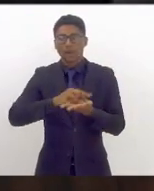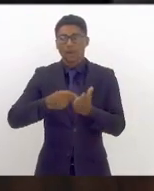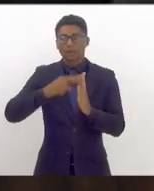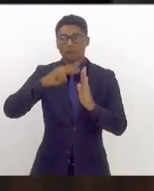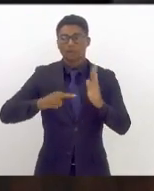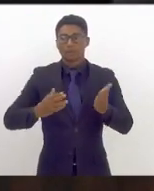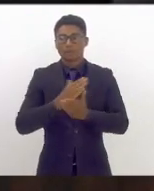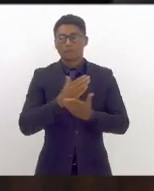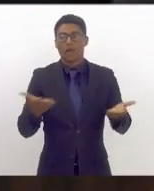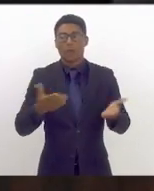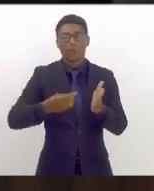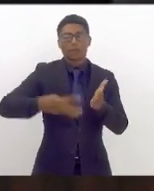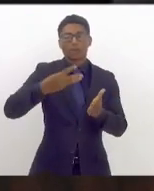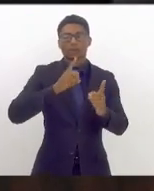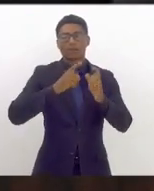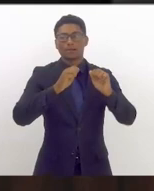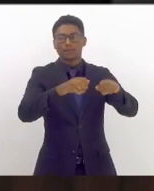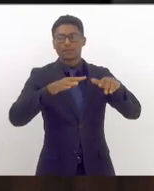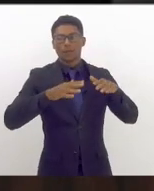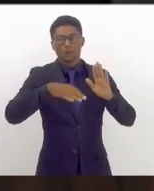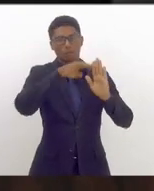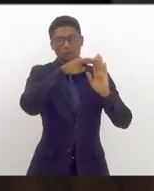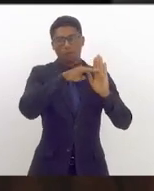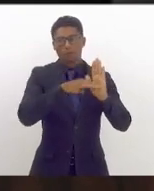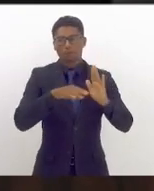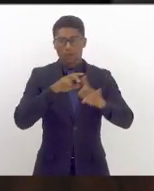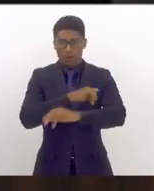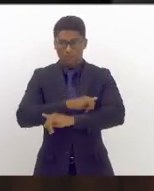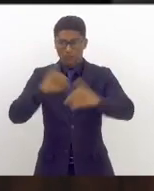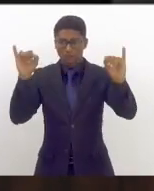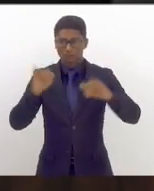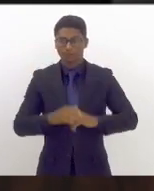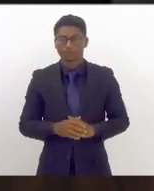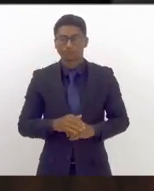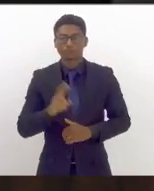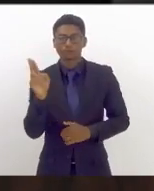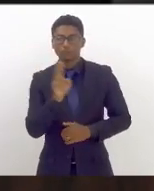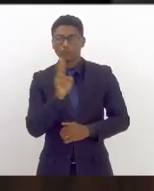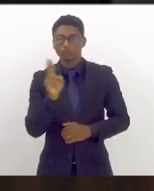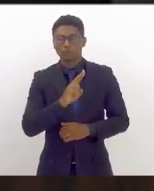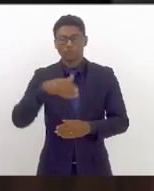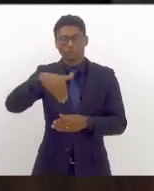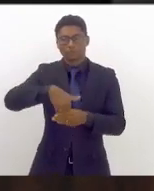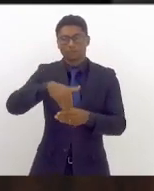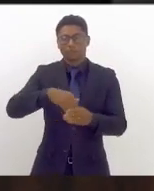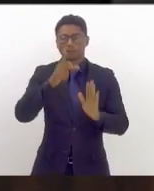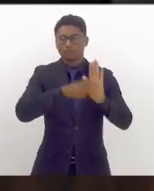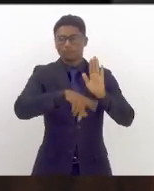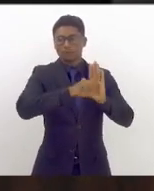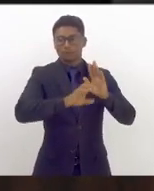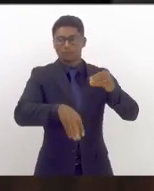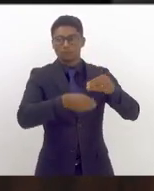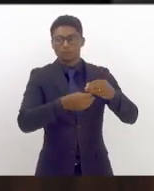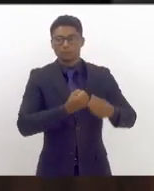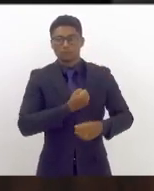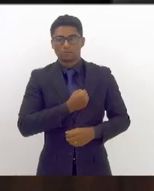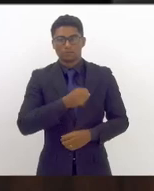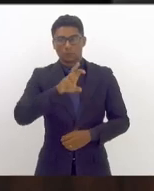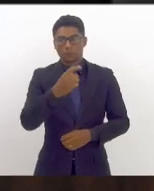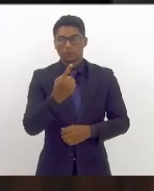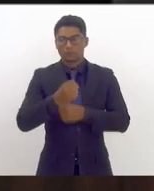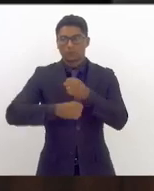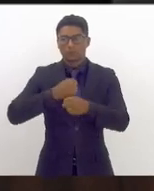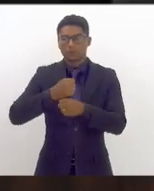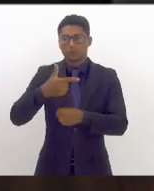da terceira sessão extraordinária anuncio em regime de urgência em votação discussão única projeto de lei complementar número 51 de 21